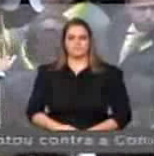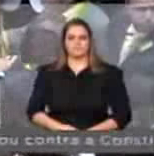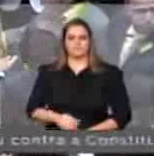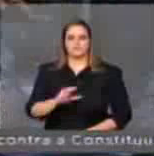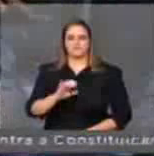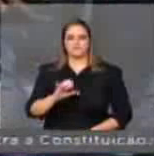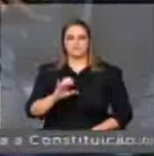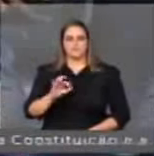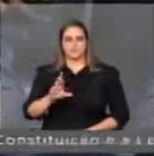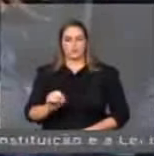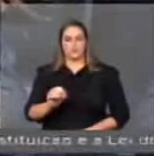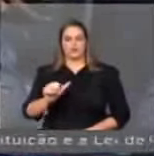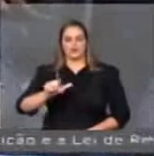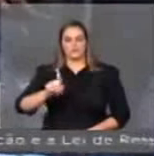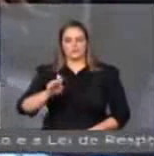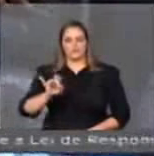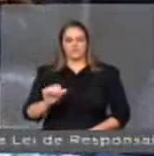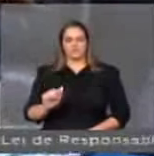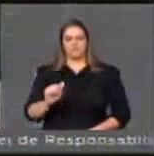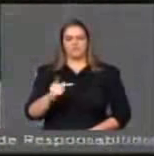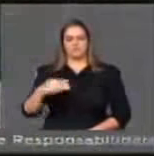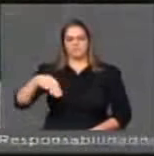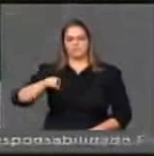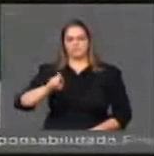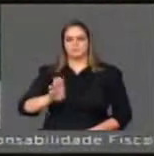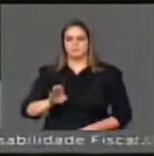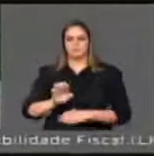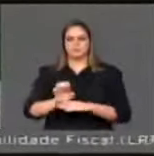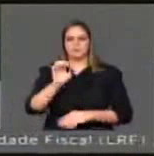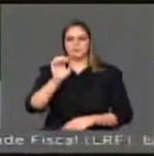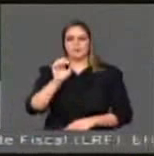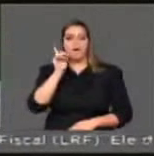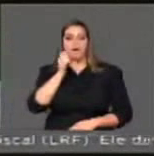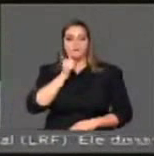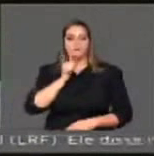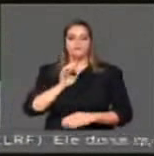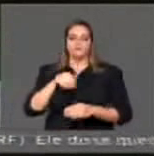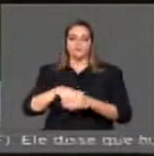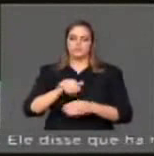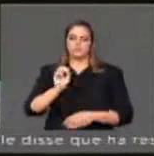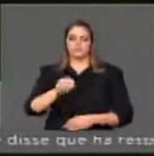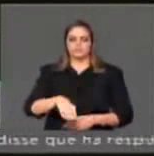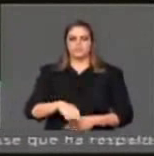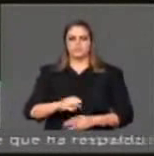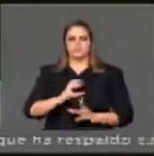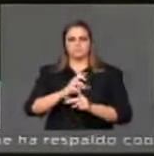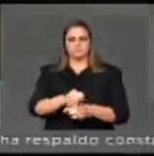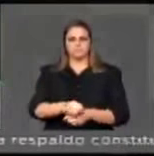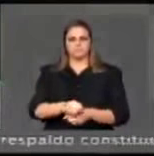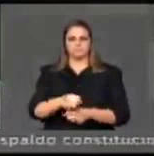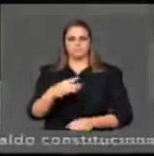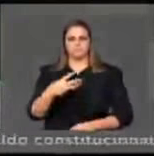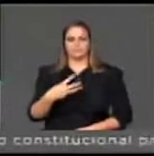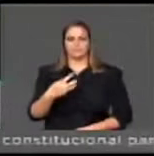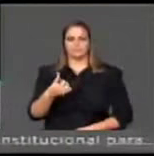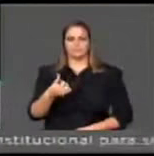Cícero Almeida, do partido PMDB do estado de Alagoas, votou sim e acumulou